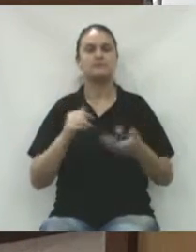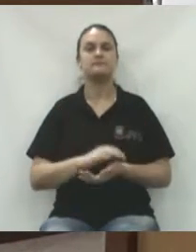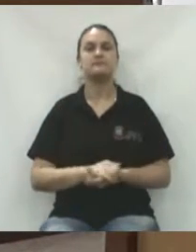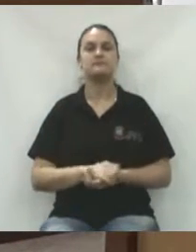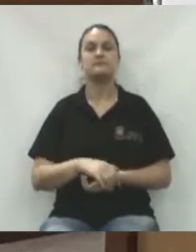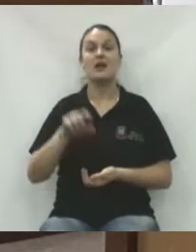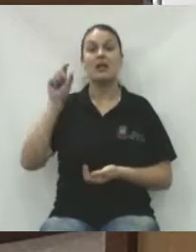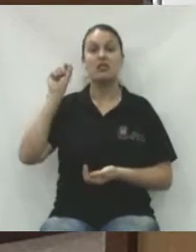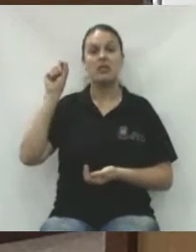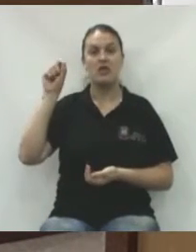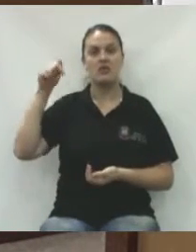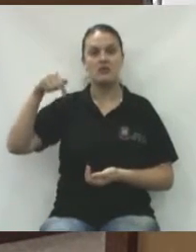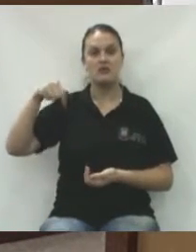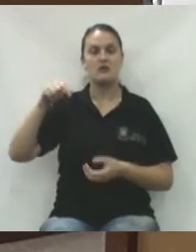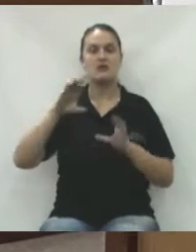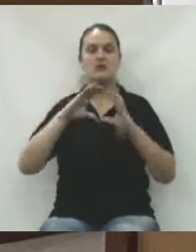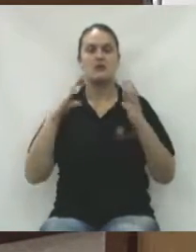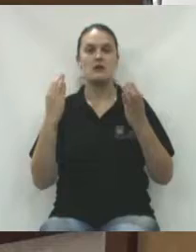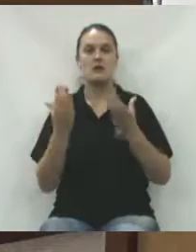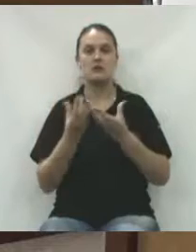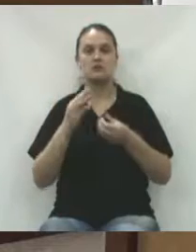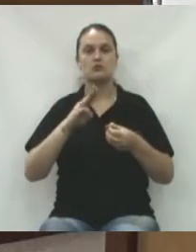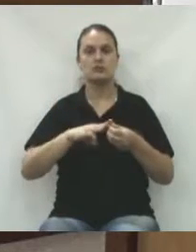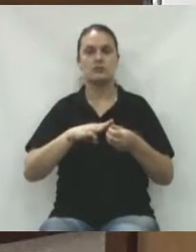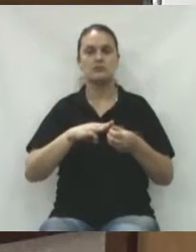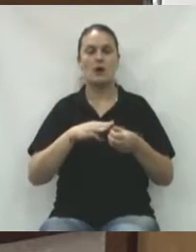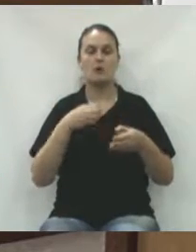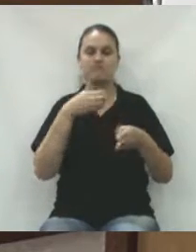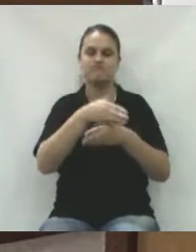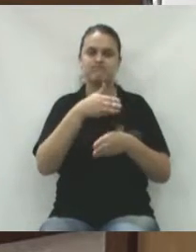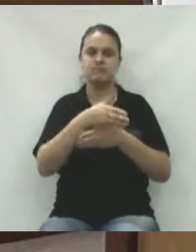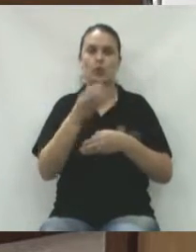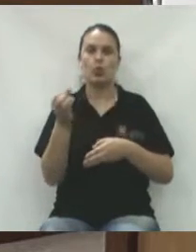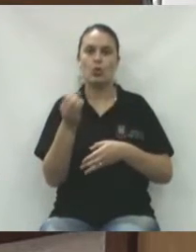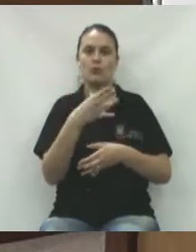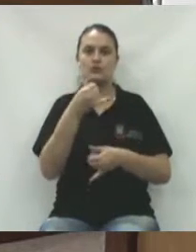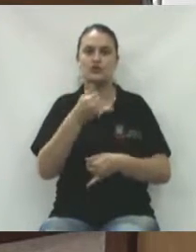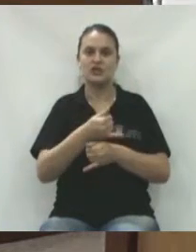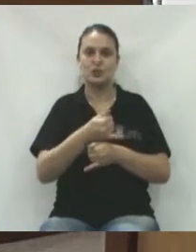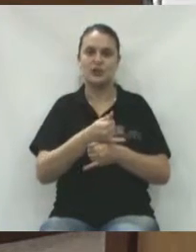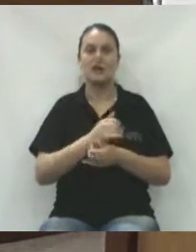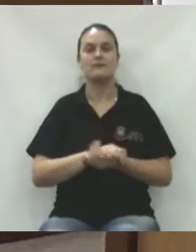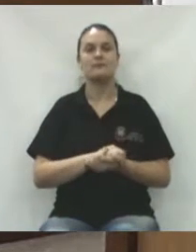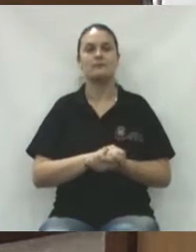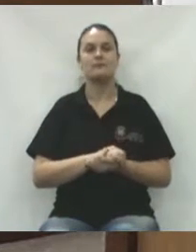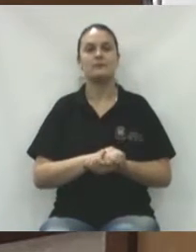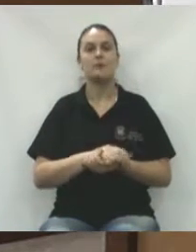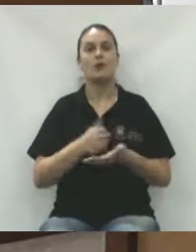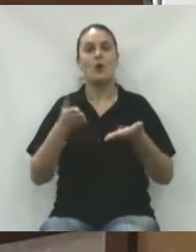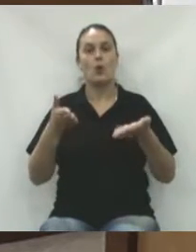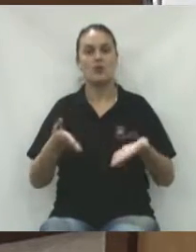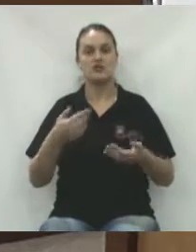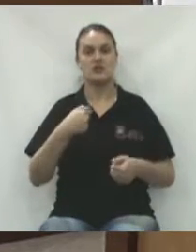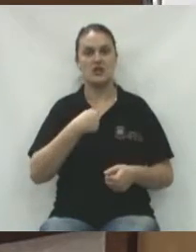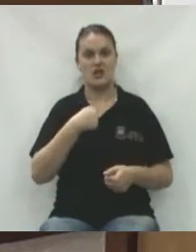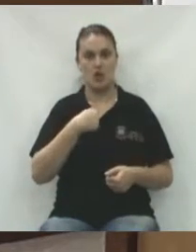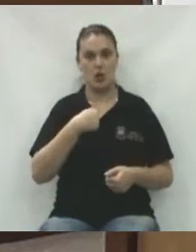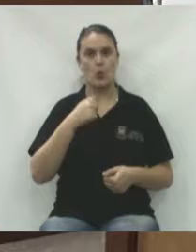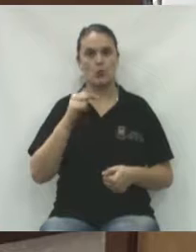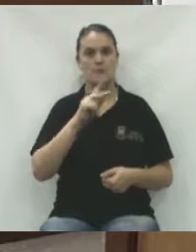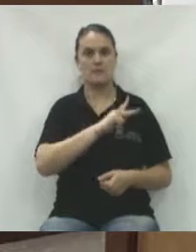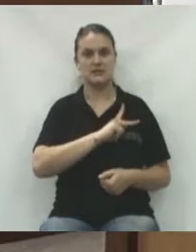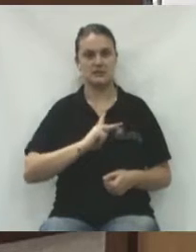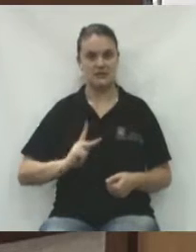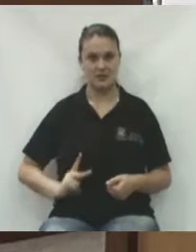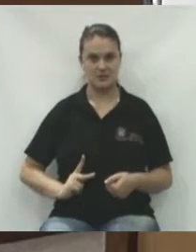e quem da câmara municipal participa da composição da desta diretoria hoje eu